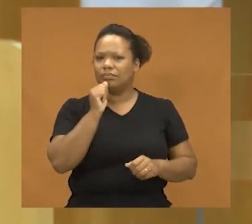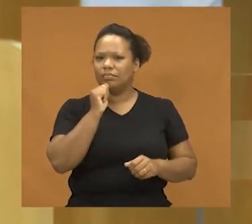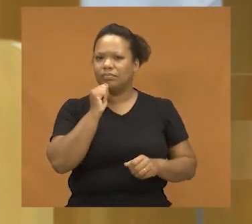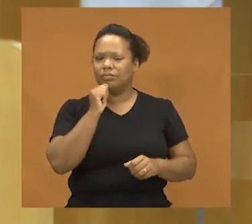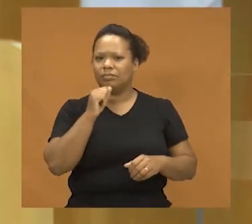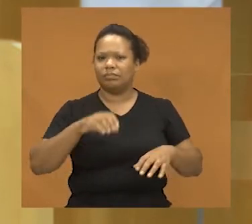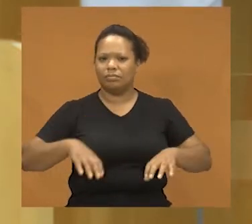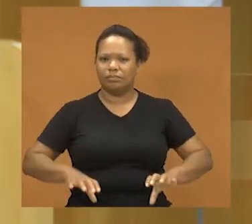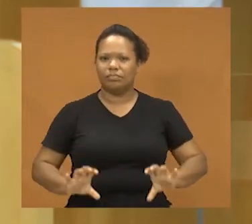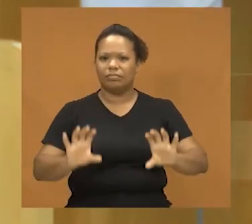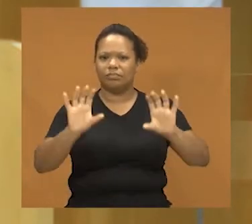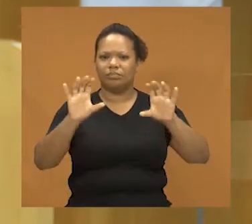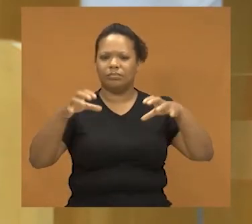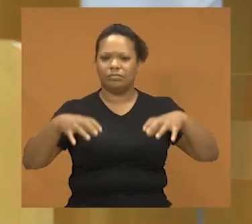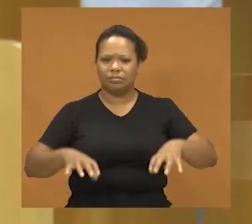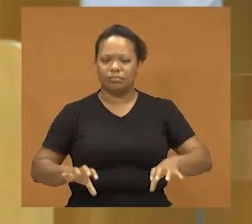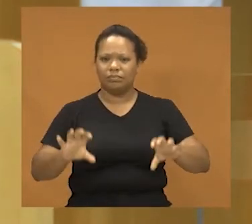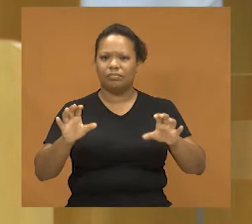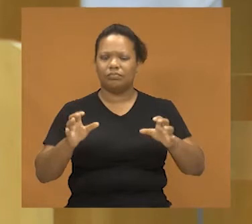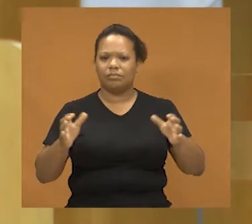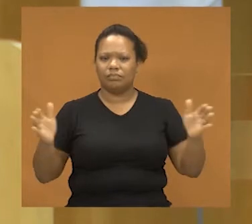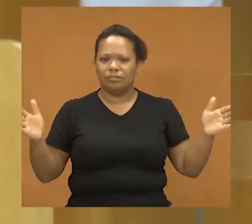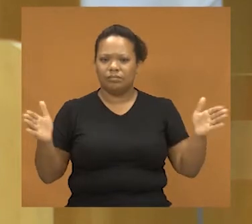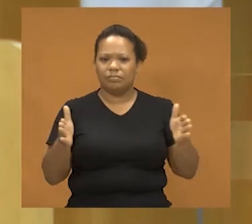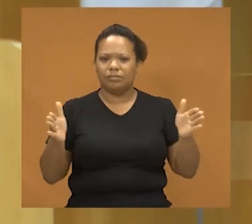passa, ao invés de alargar, ela estreita a rua.